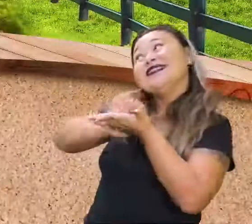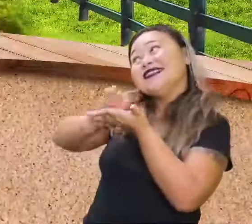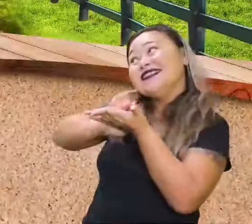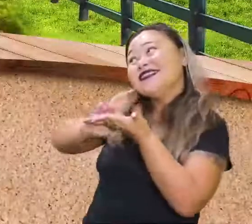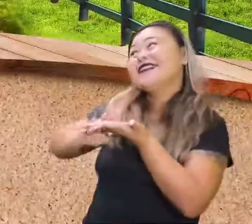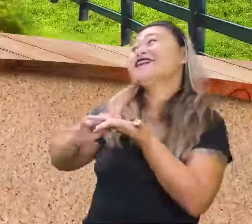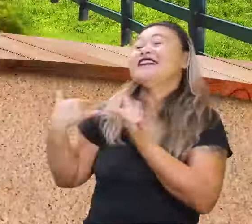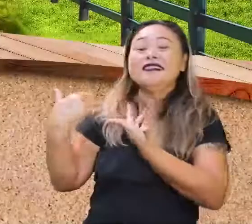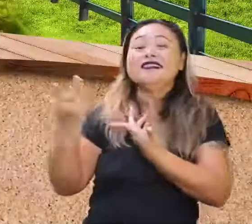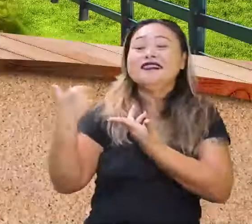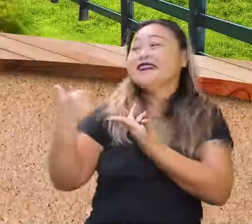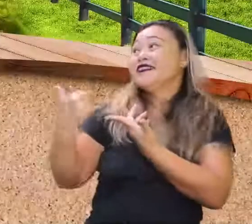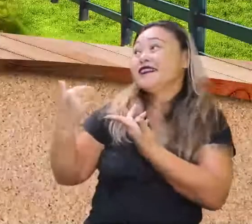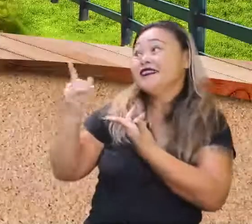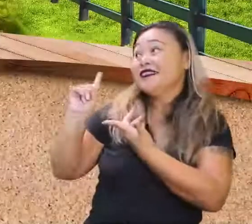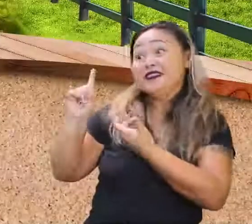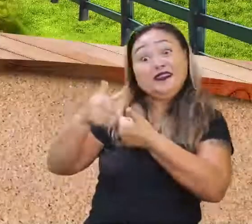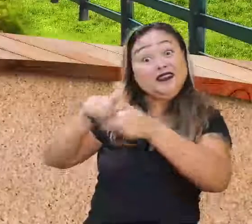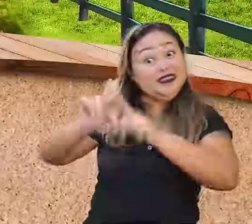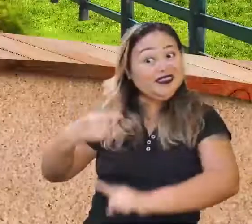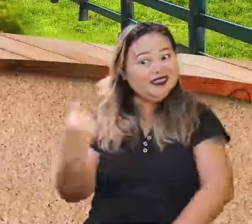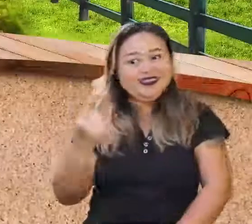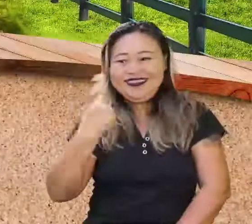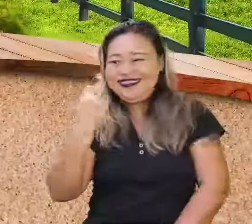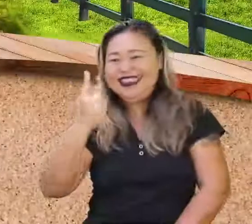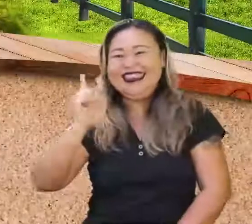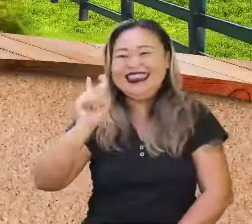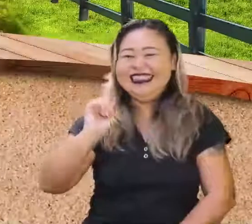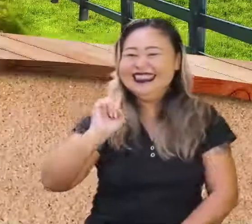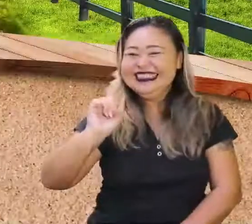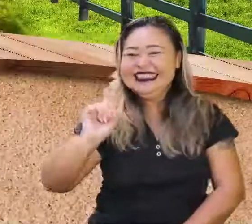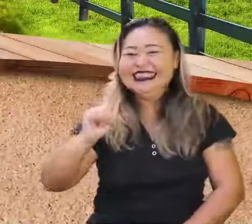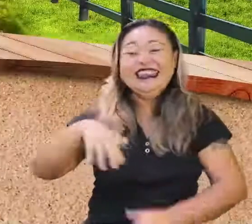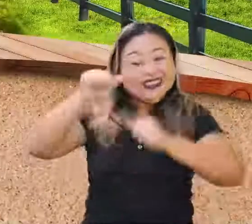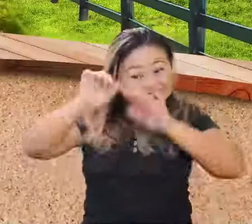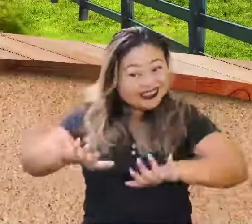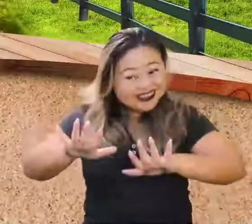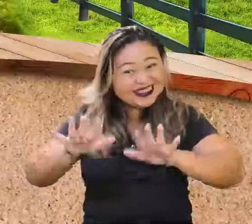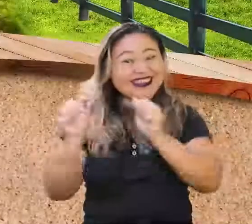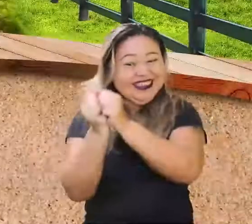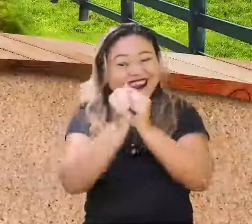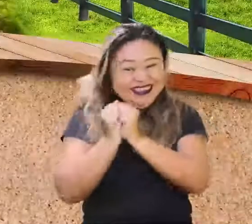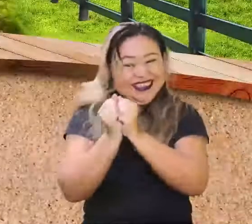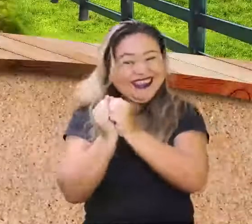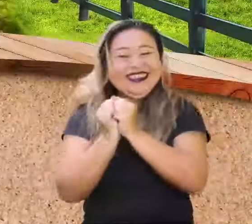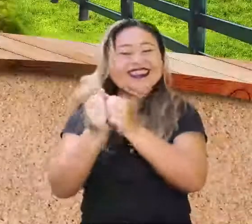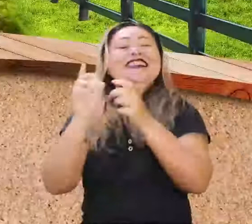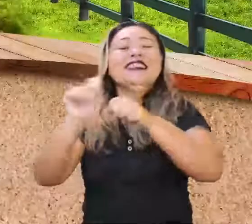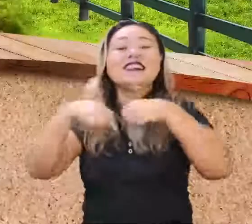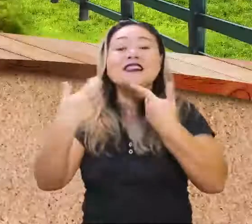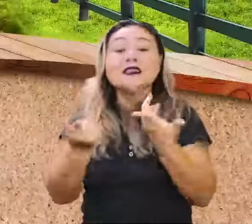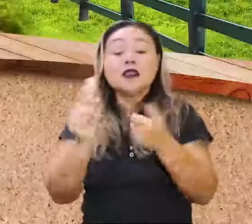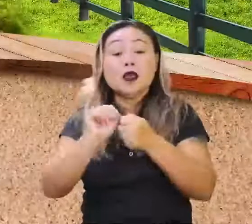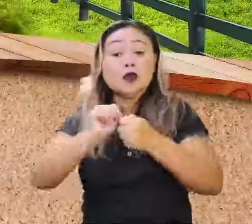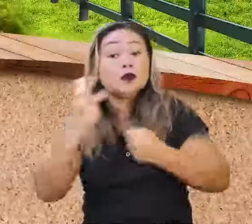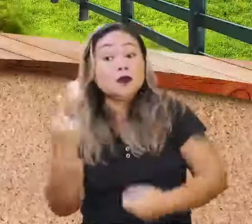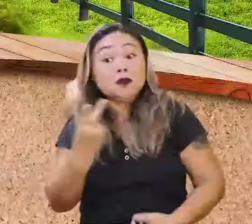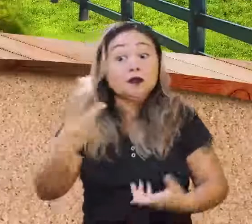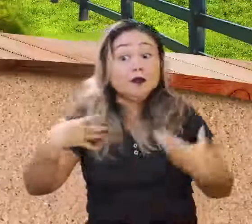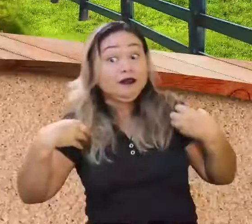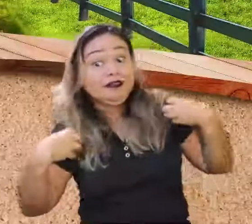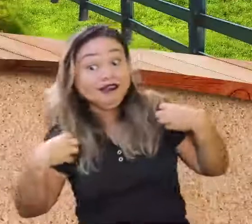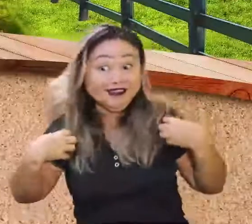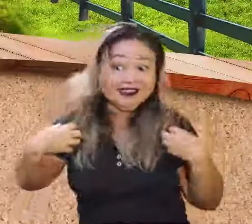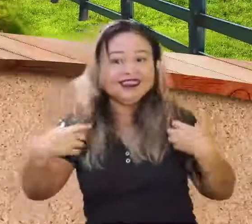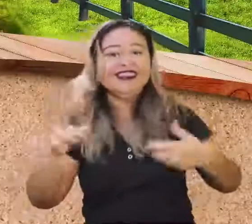pela sua participação. Nunca me deixa sozinho, hein, meu anjo? Fica aqui together, grudado. Tem muitos querendo